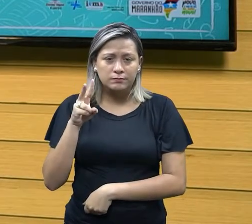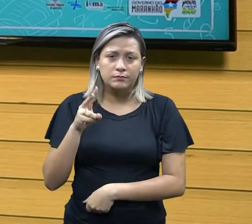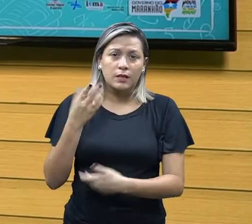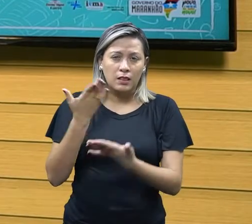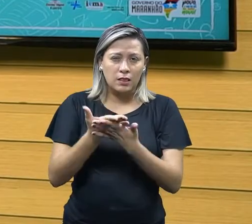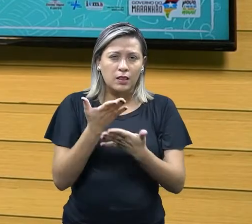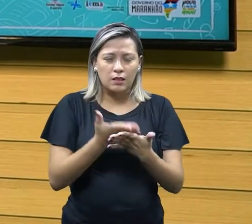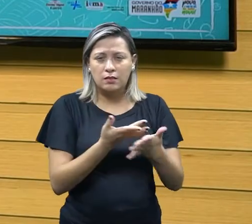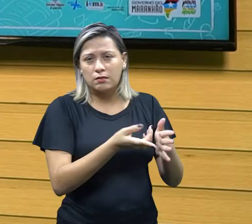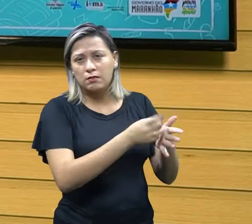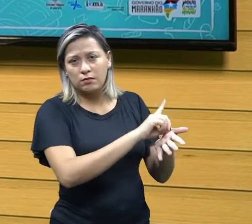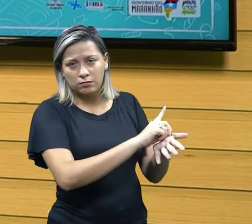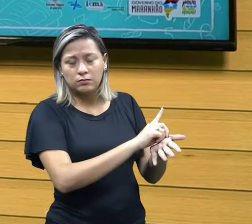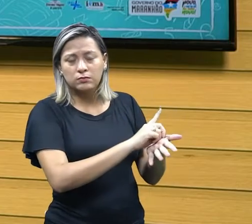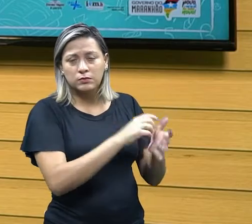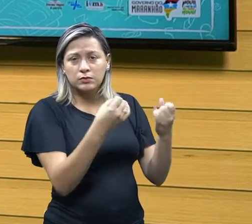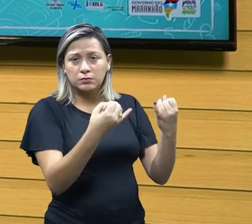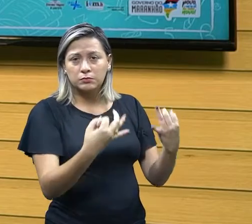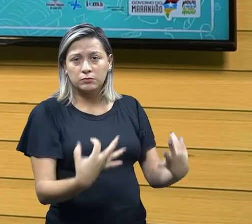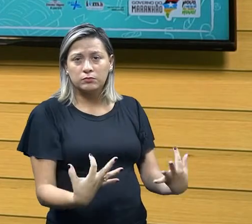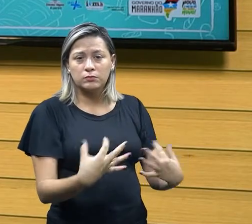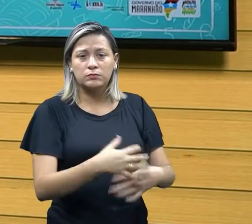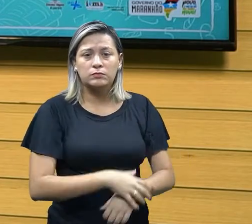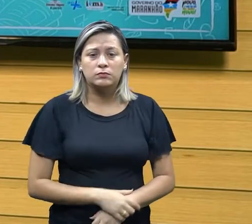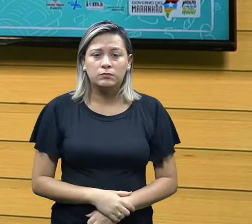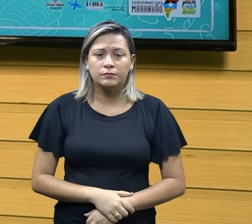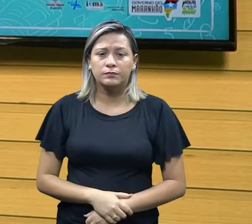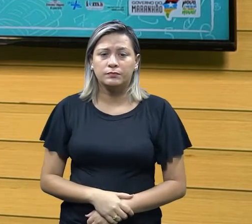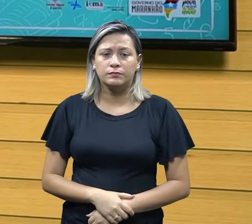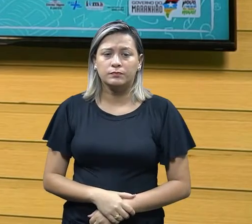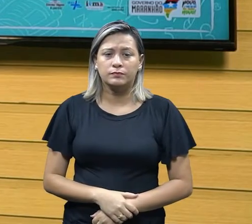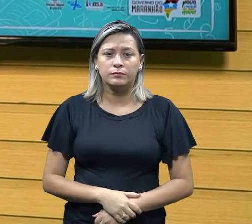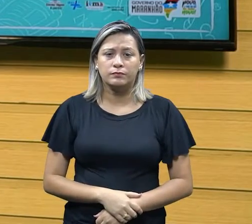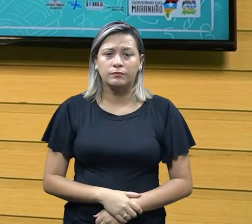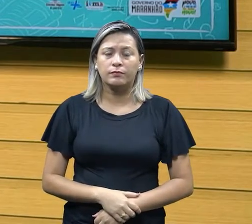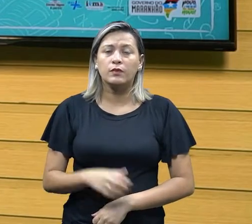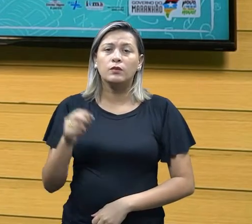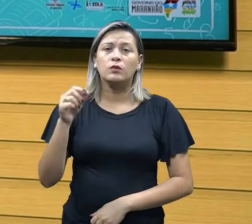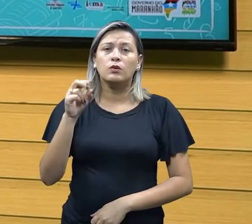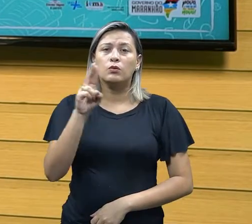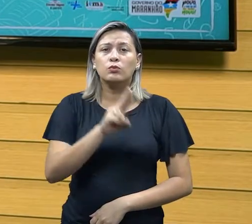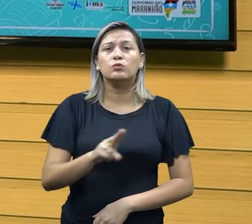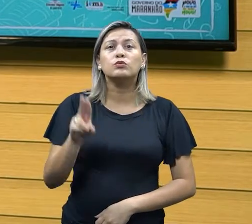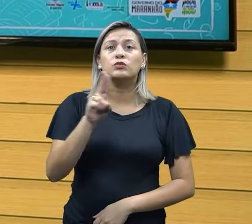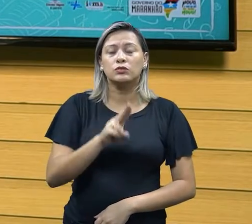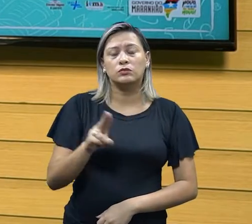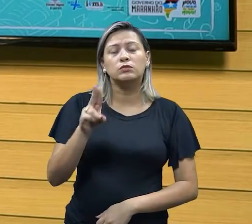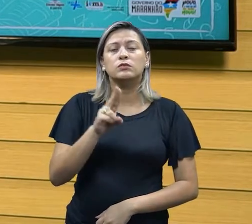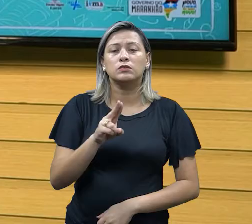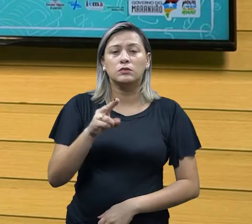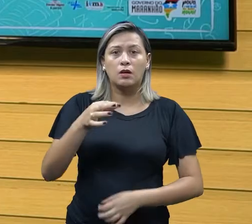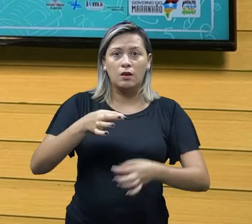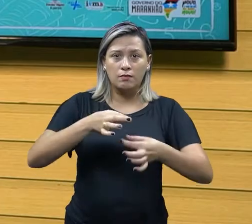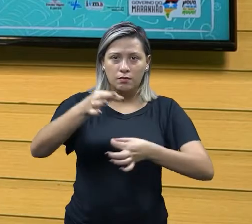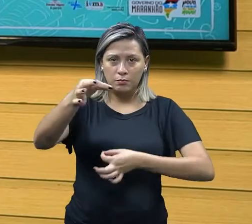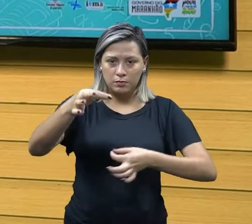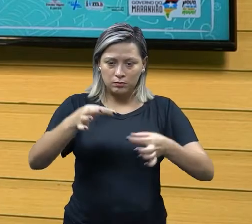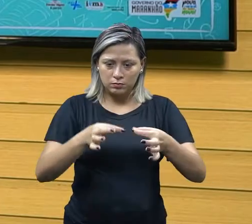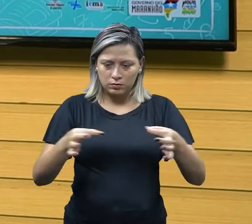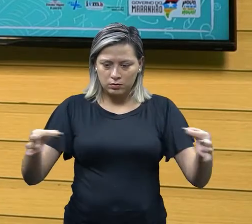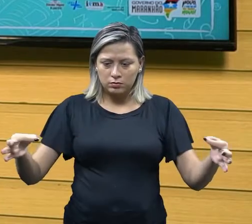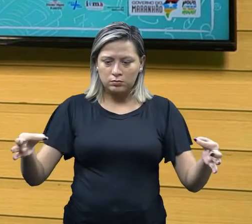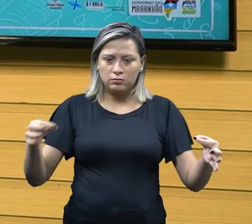nossas primeiras aulas a gente falou que a gente trabalhava com o plano cartesiano e que ele poderia ser mudado